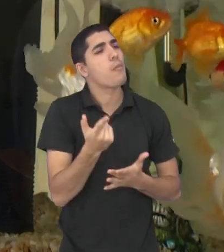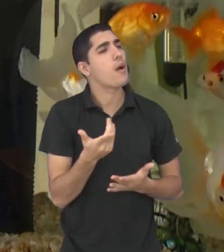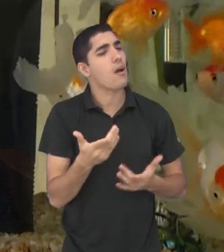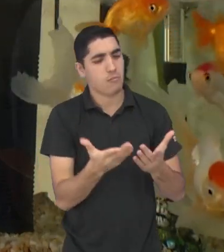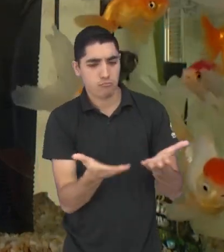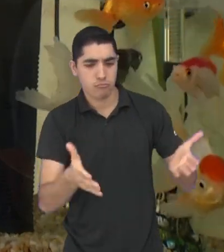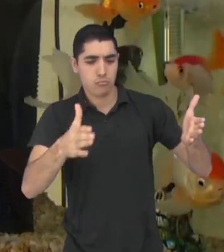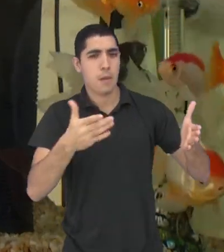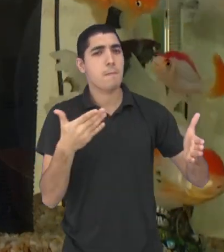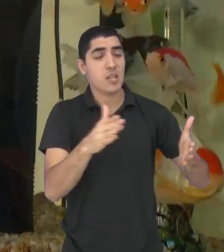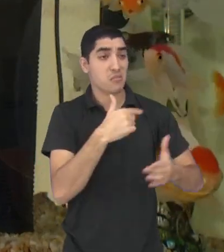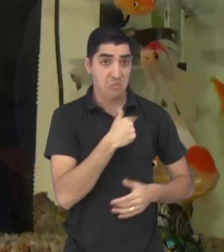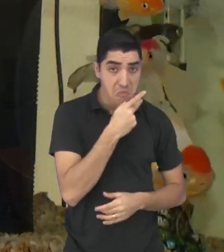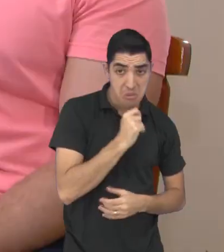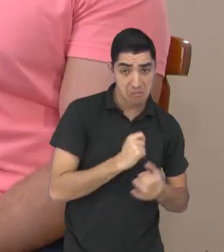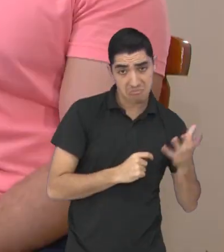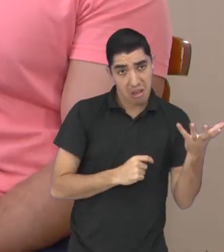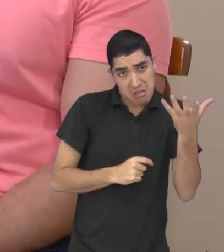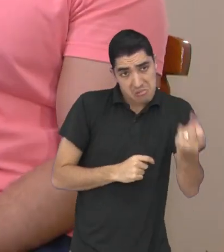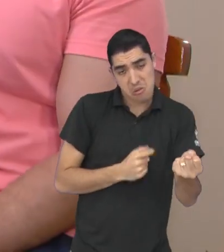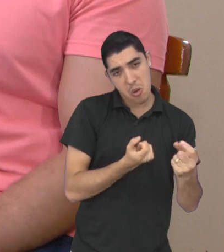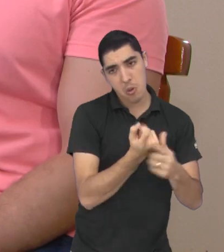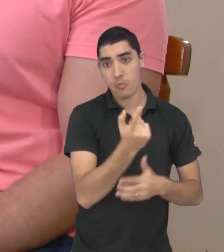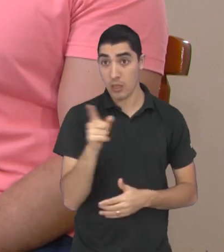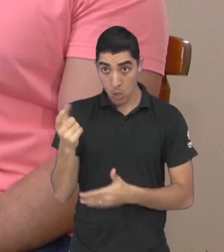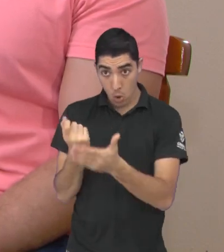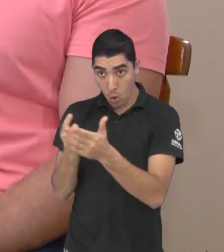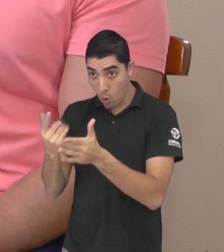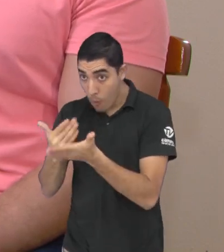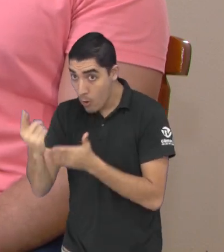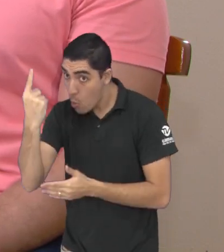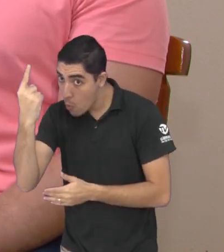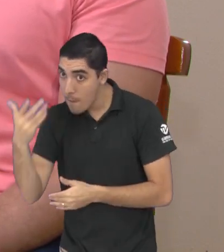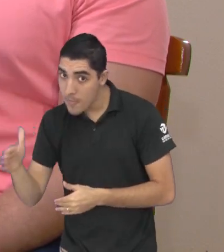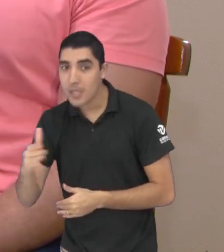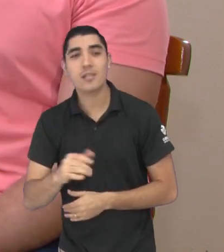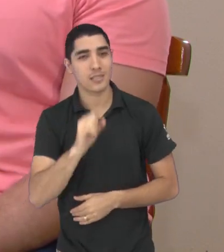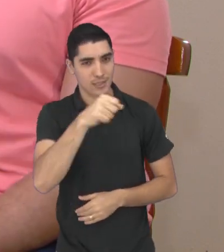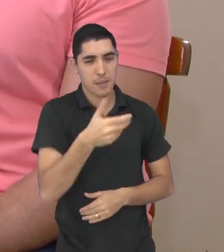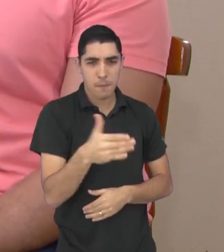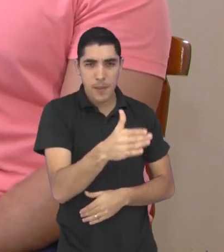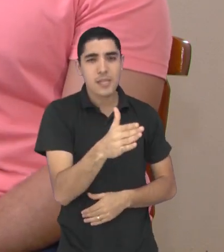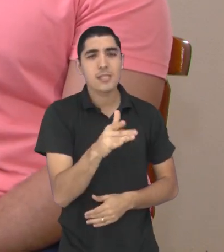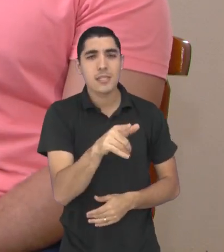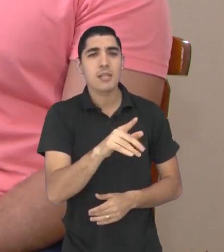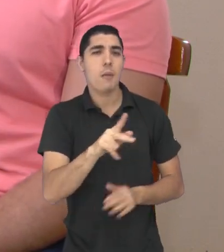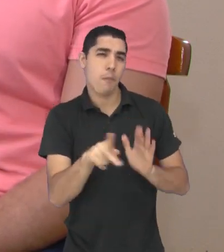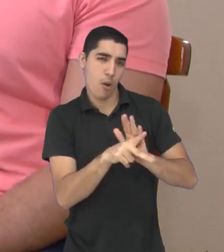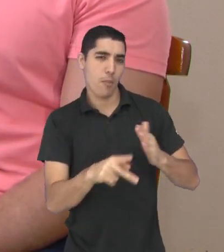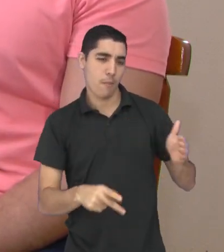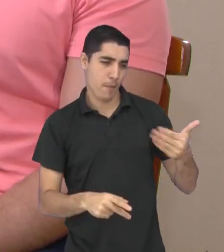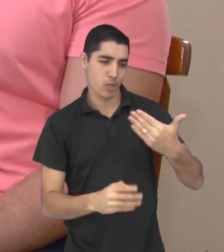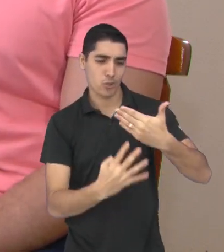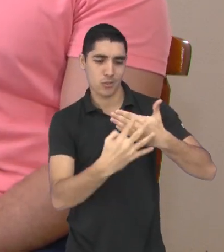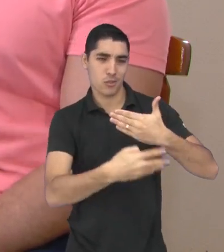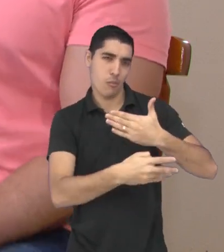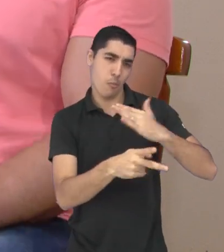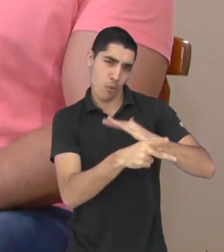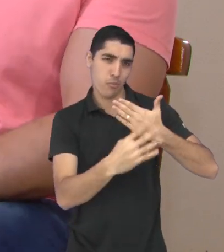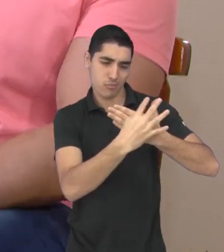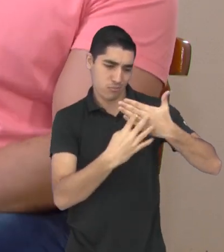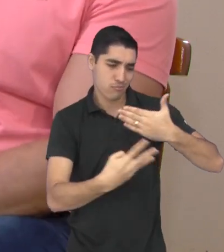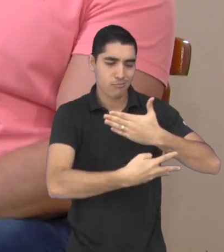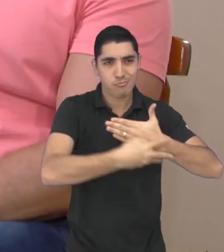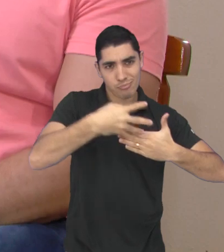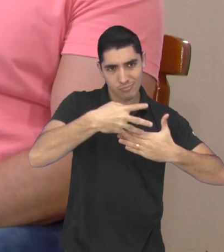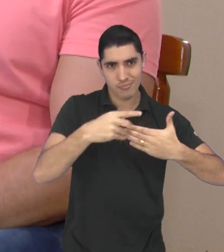um peixe. Aí meu pai foi lá e comprou. Começou com um, então? Sim, comecei com um, que é o peixe normal, que é a carpa, né, que todo mundo tem, né? Então Sim. eu